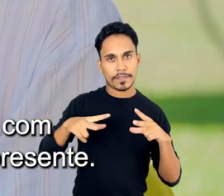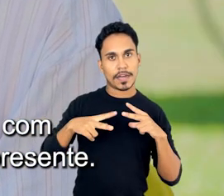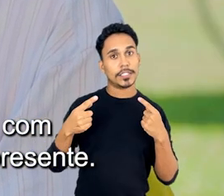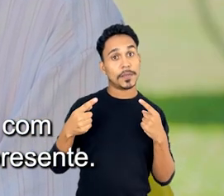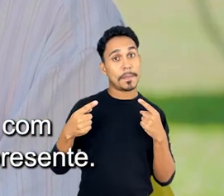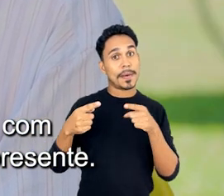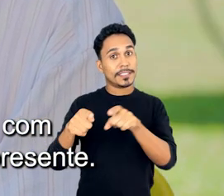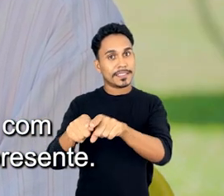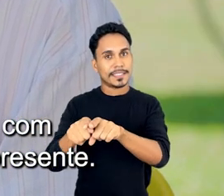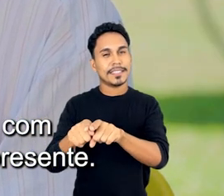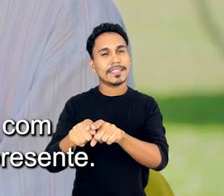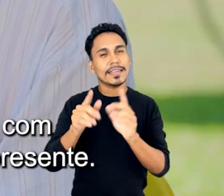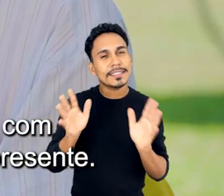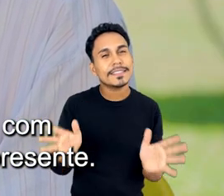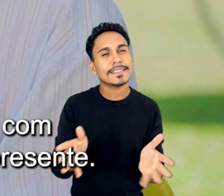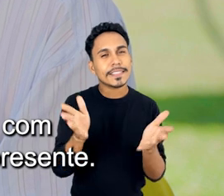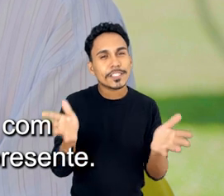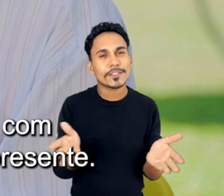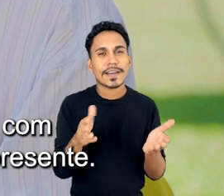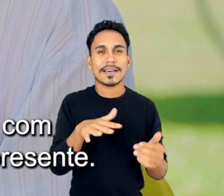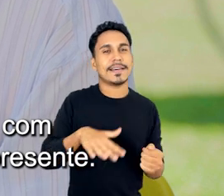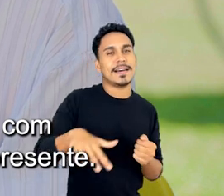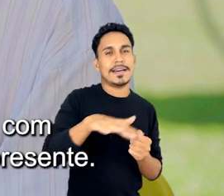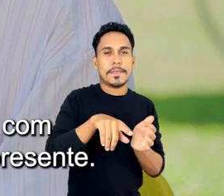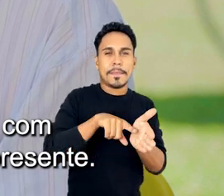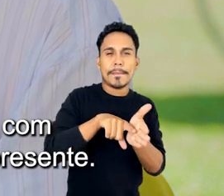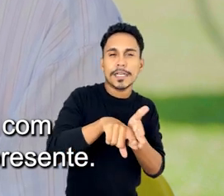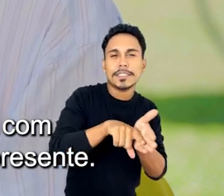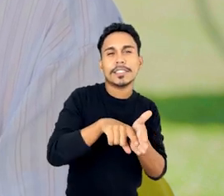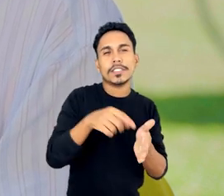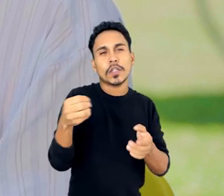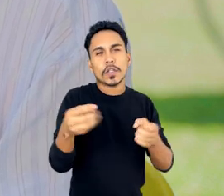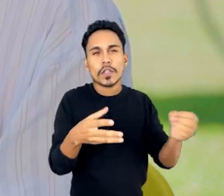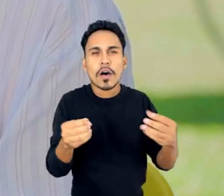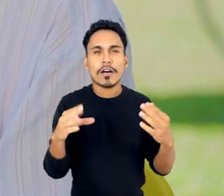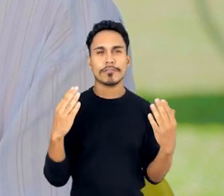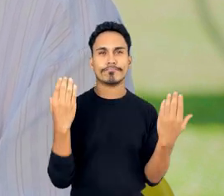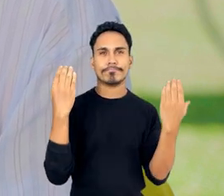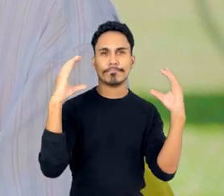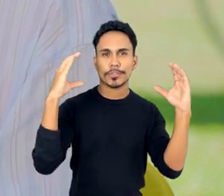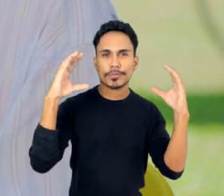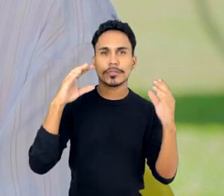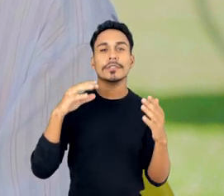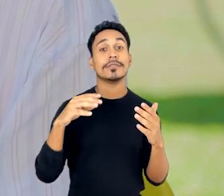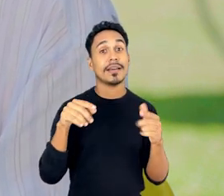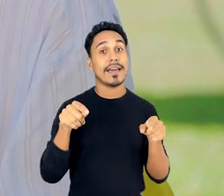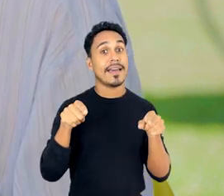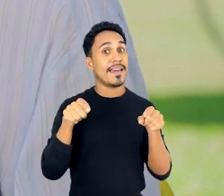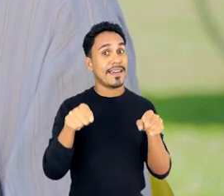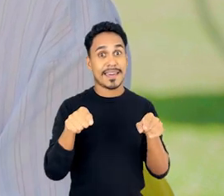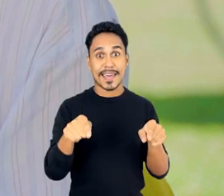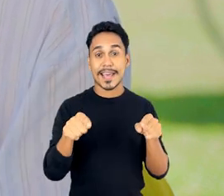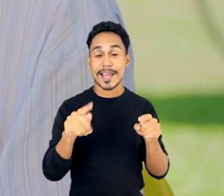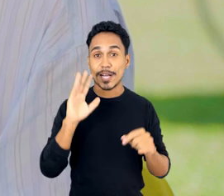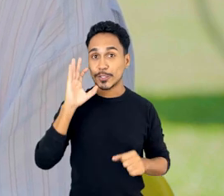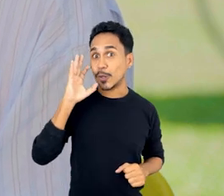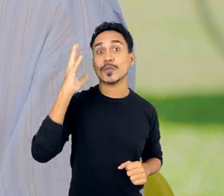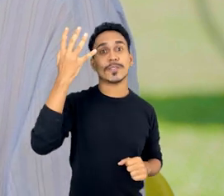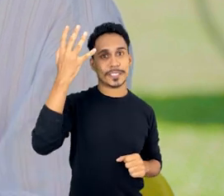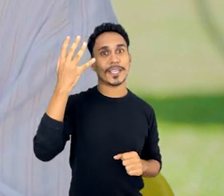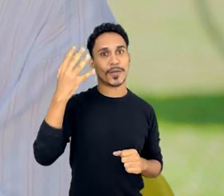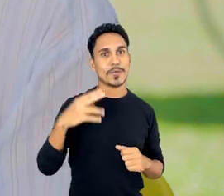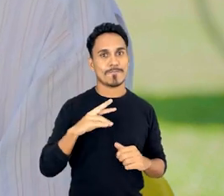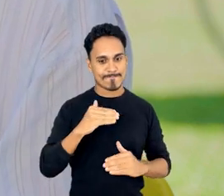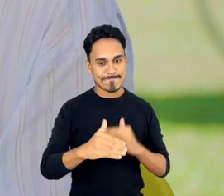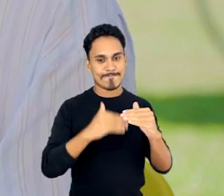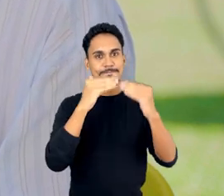principalmente a questão da Inovação tá presente então acredito que eh esse é o caminho que tá